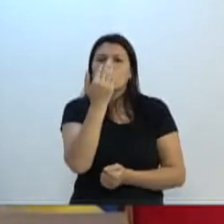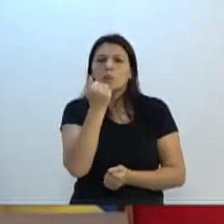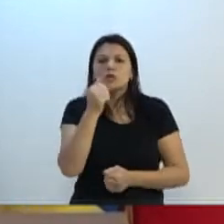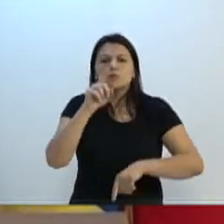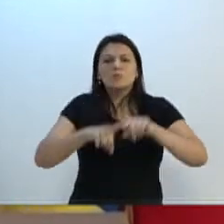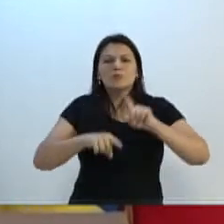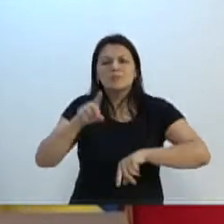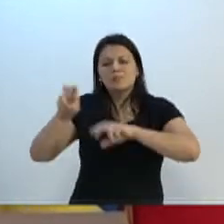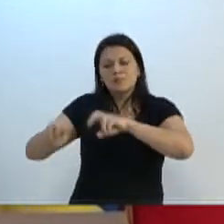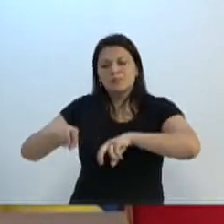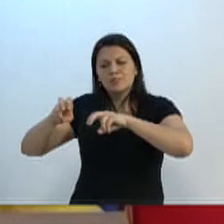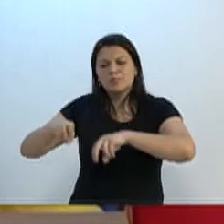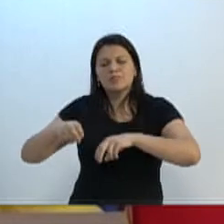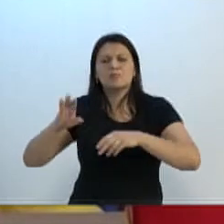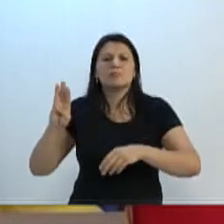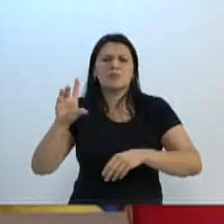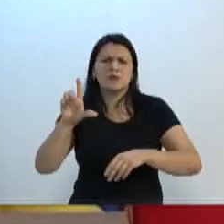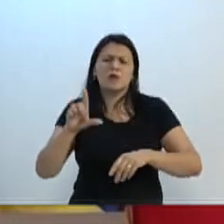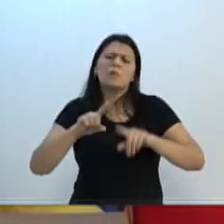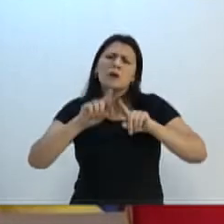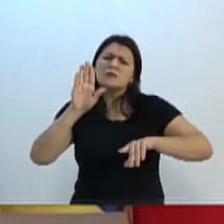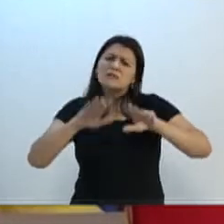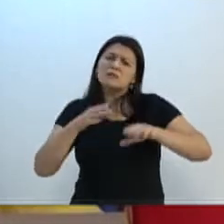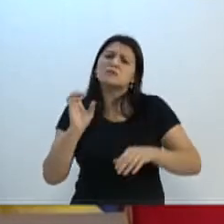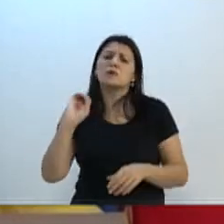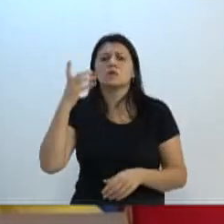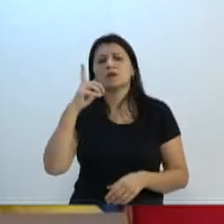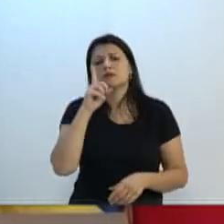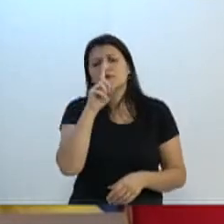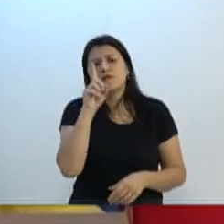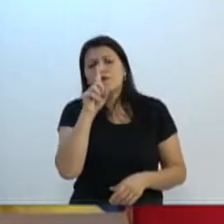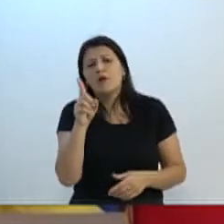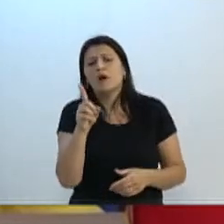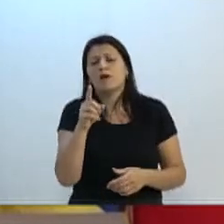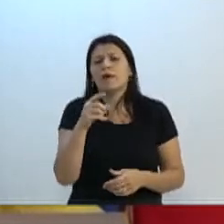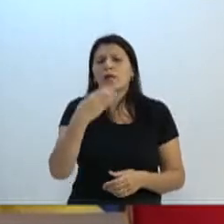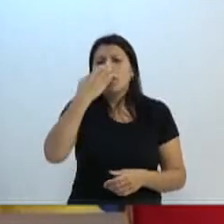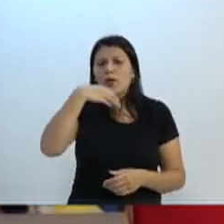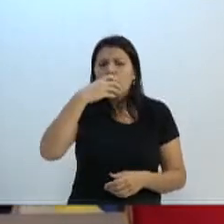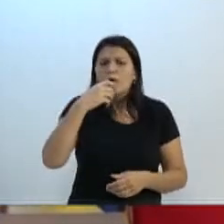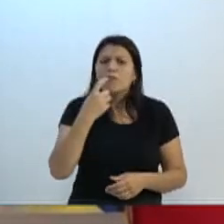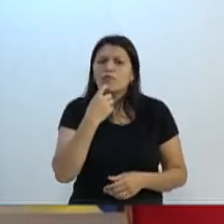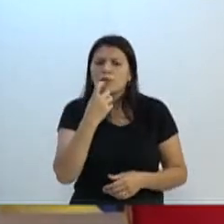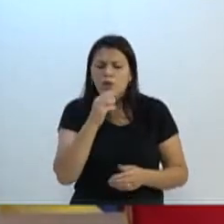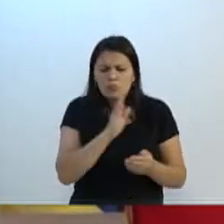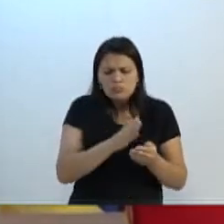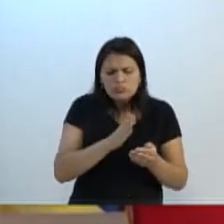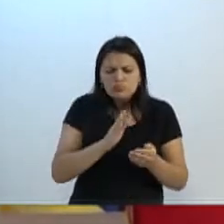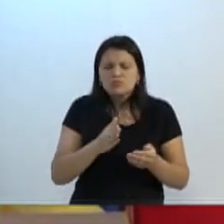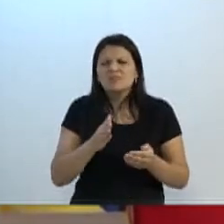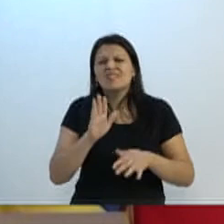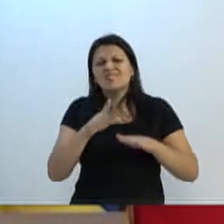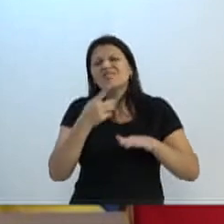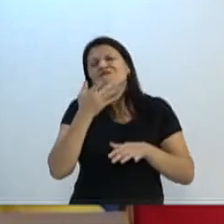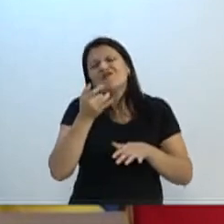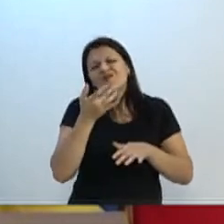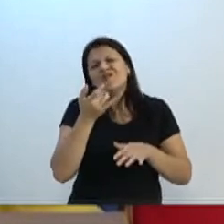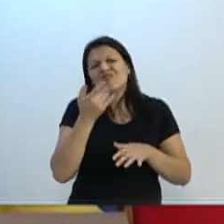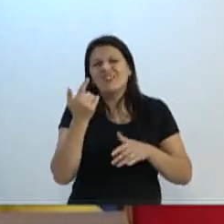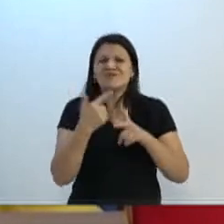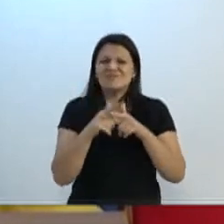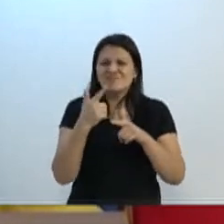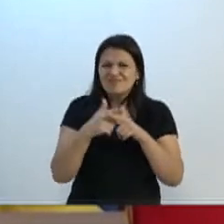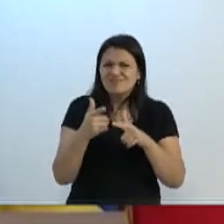quantidade, acontecem algumas falhas, alguns alimentos, inclusive como o tomate, que é mais fácil, né, de ter algum